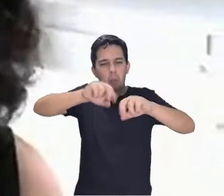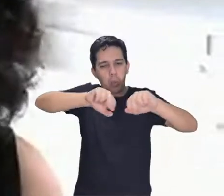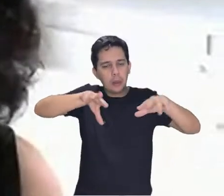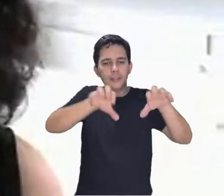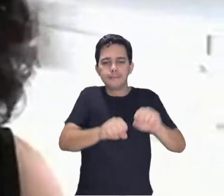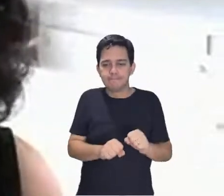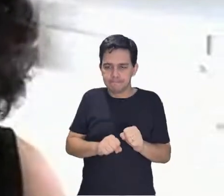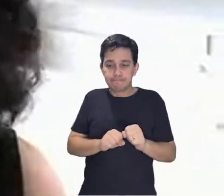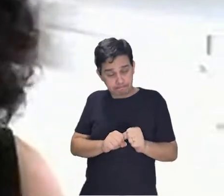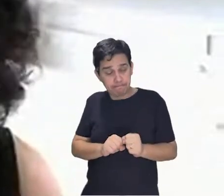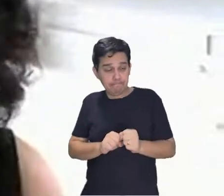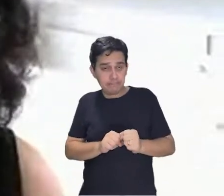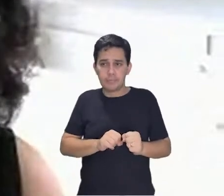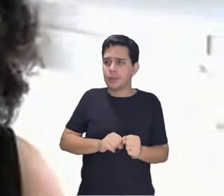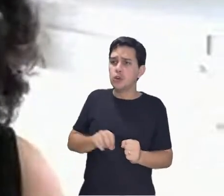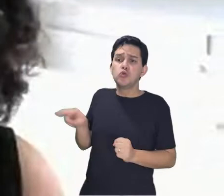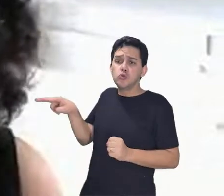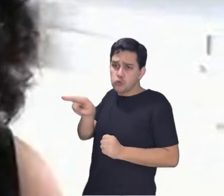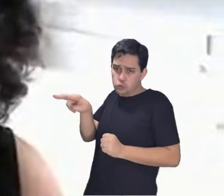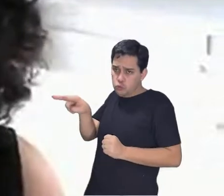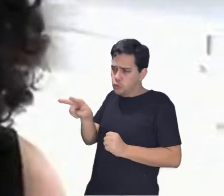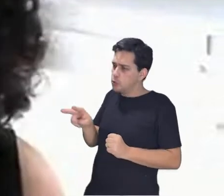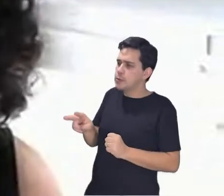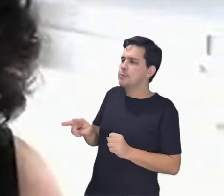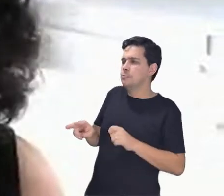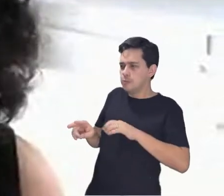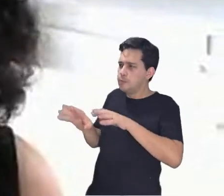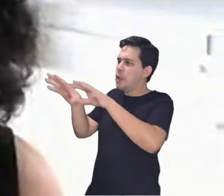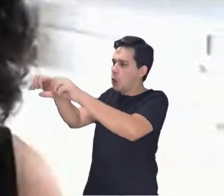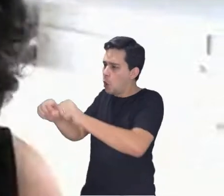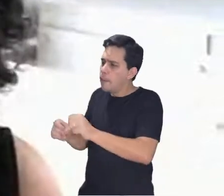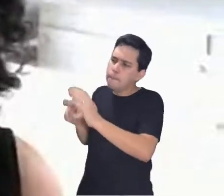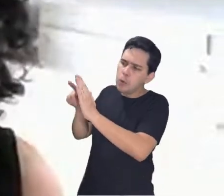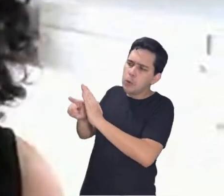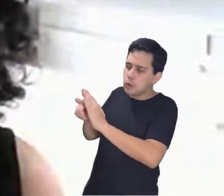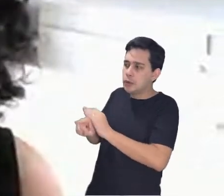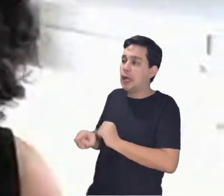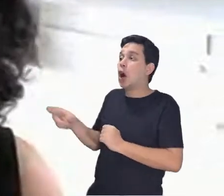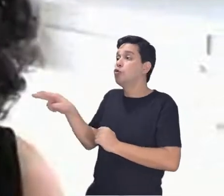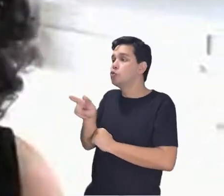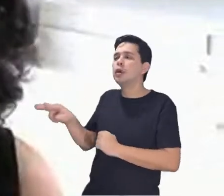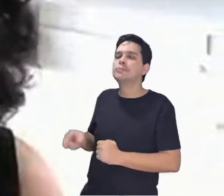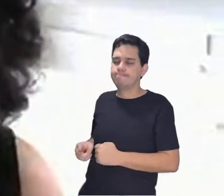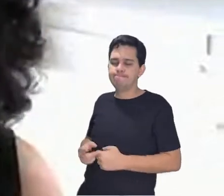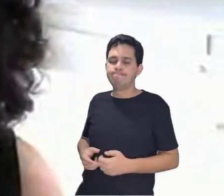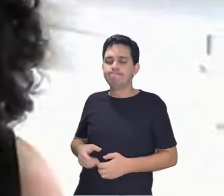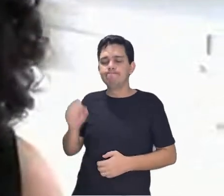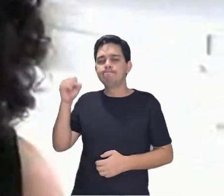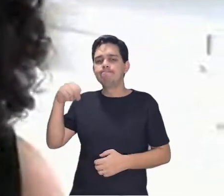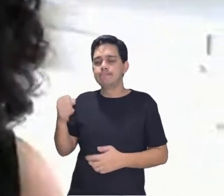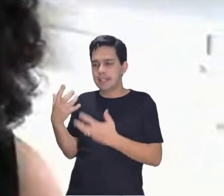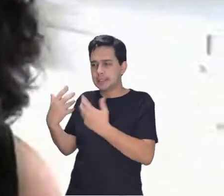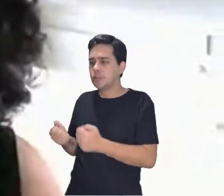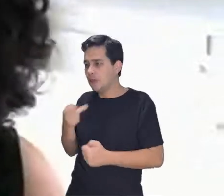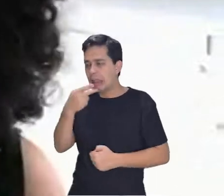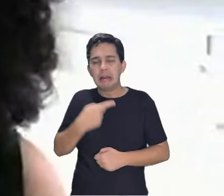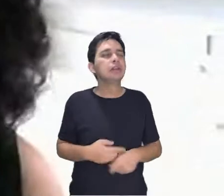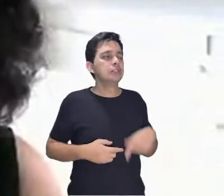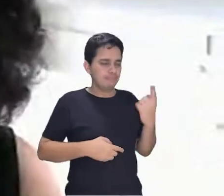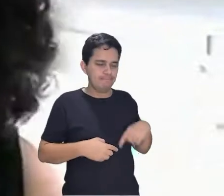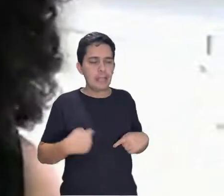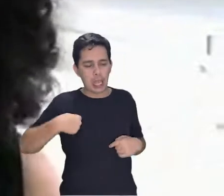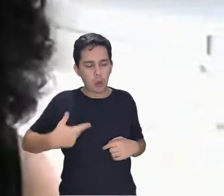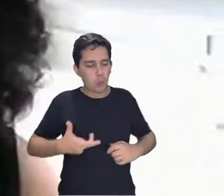próprios investigados que admitiram a prática criminosa. O Davidson, inclusive, deixa bem claro que a Tatiana